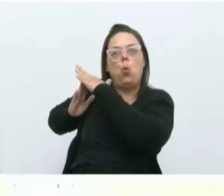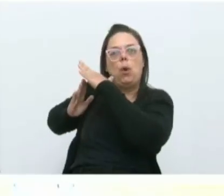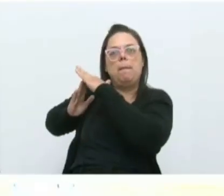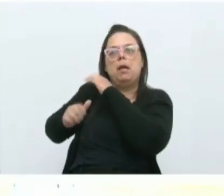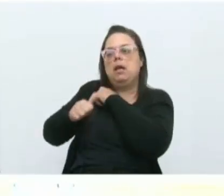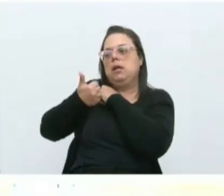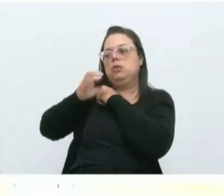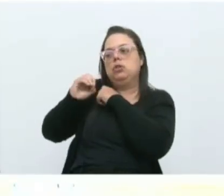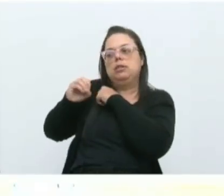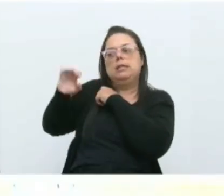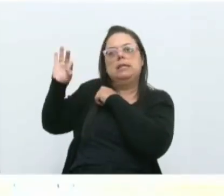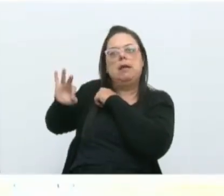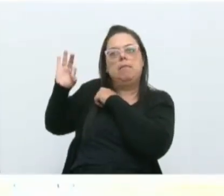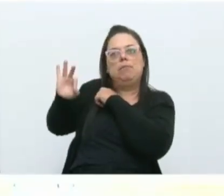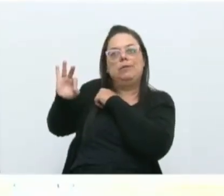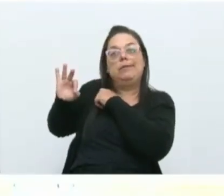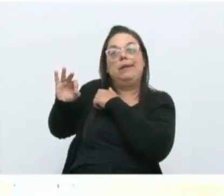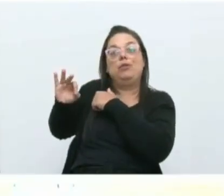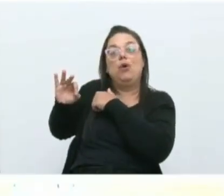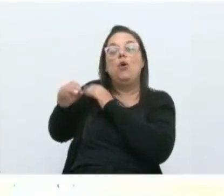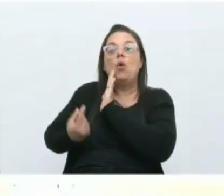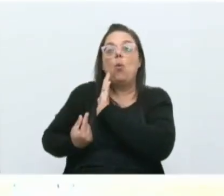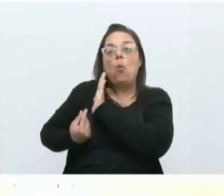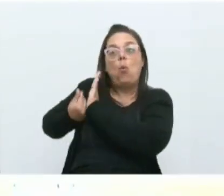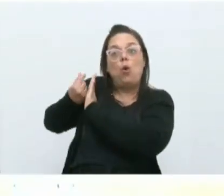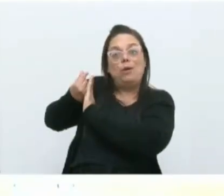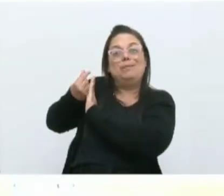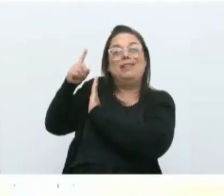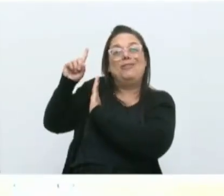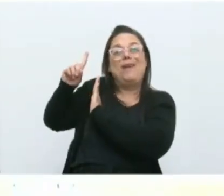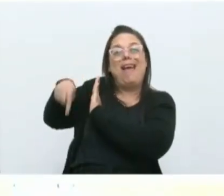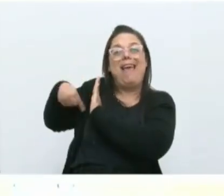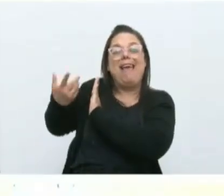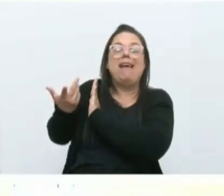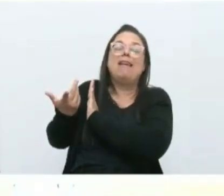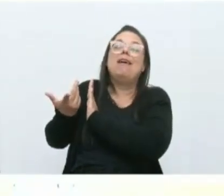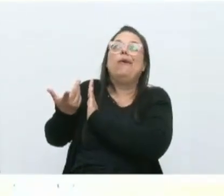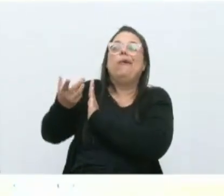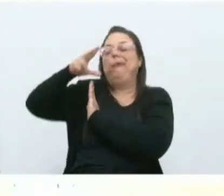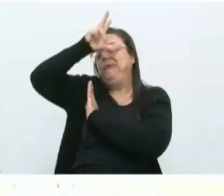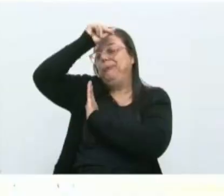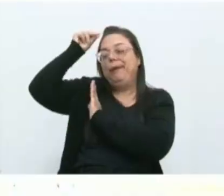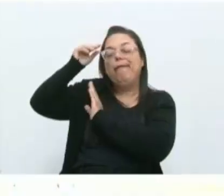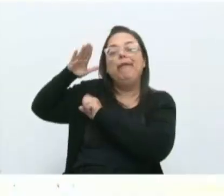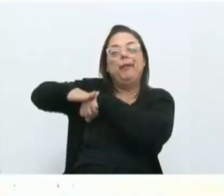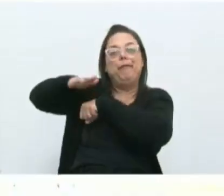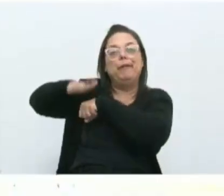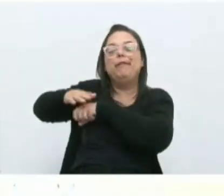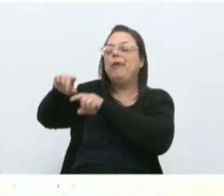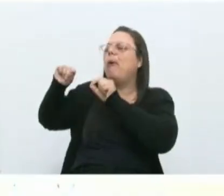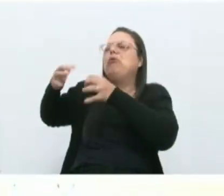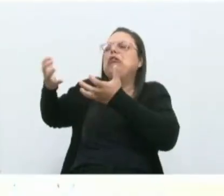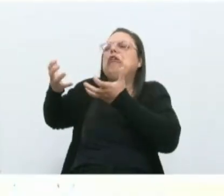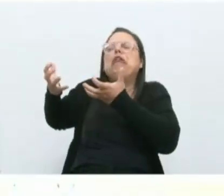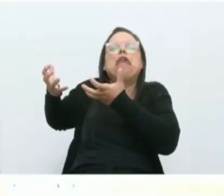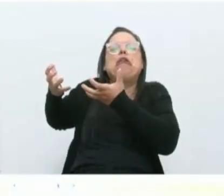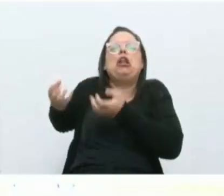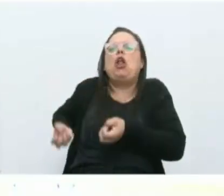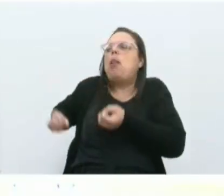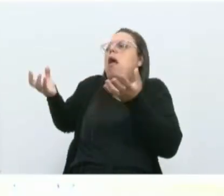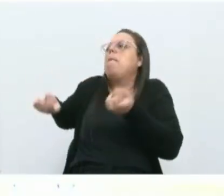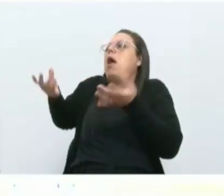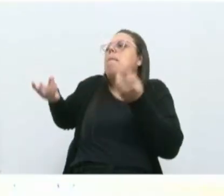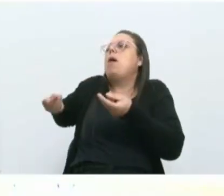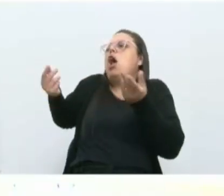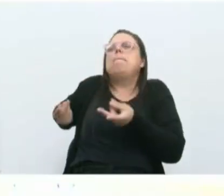transposição de 100%. Ou seja, o orçamento ele era uma peça de ficção. Os prefeitos faziam o que queriam, jogavam dinheiro